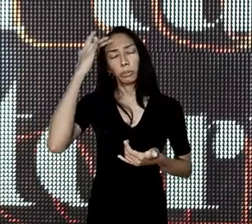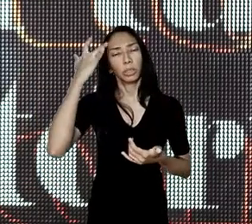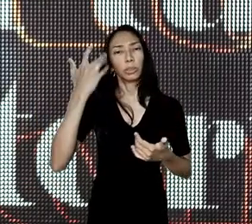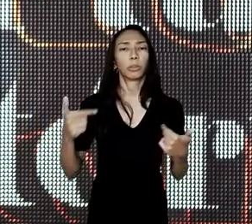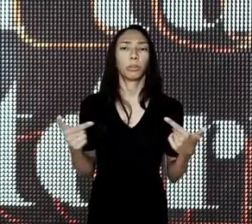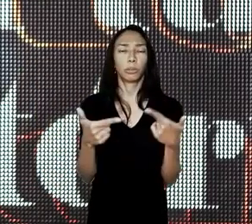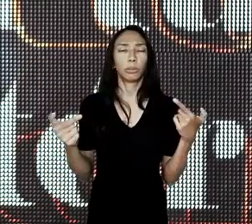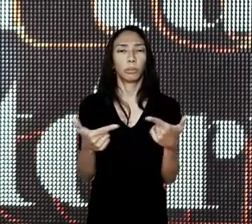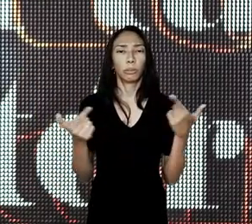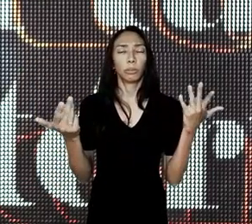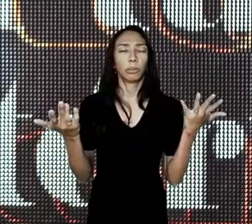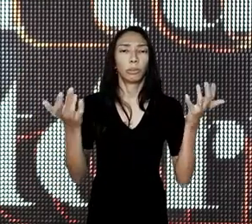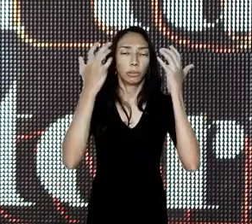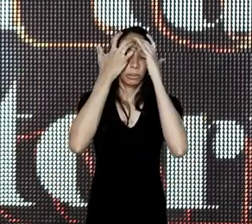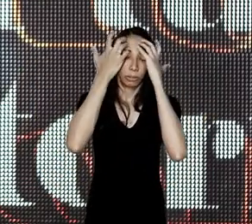mas não tem nada